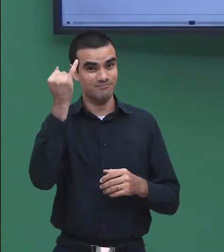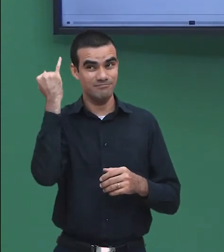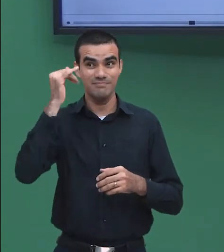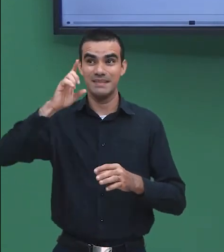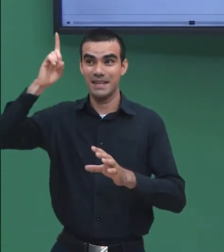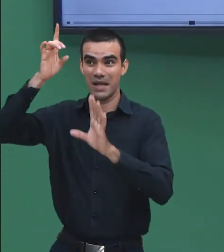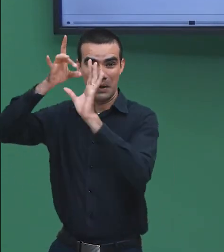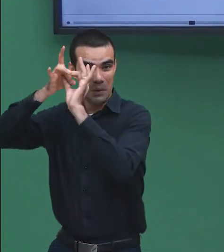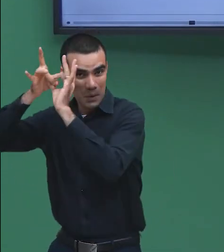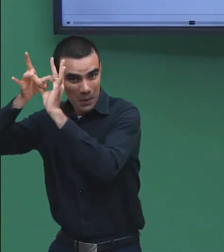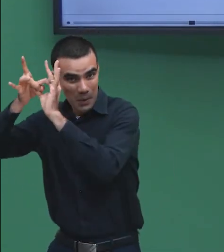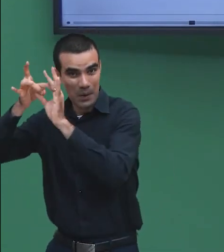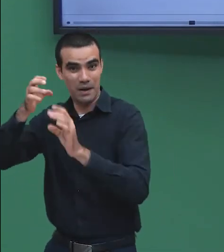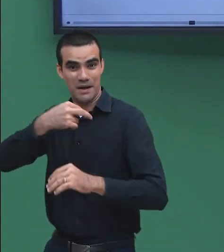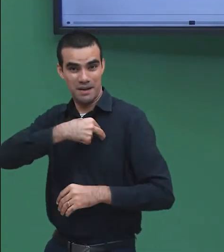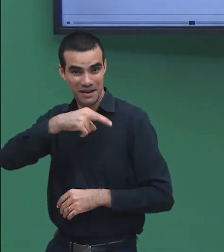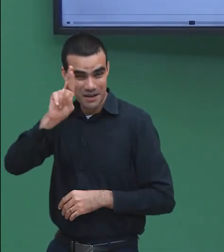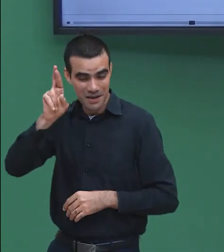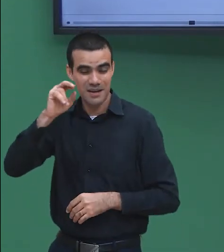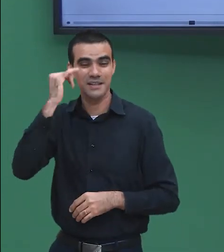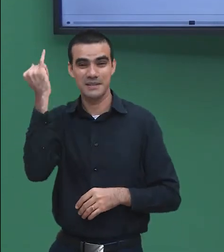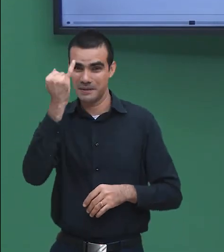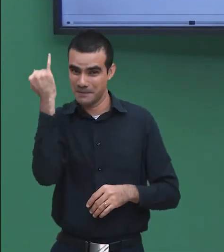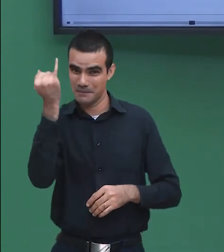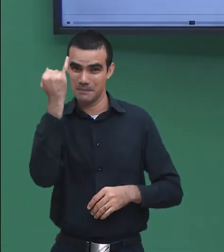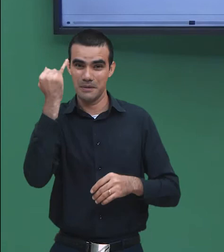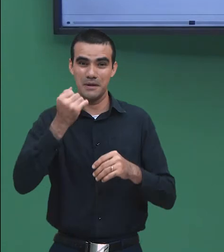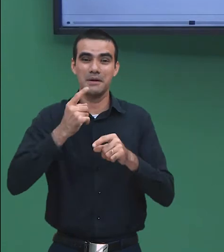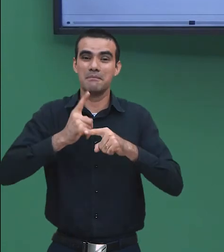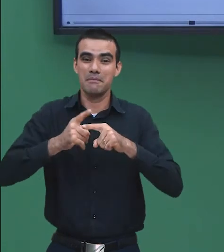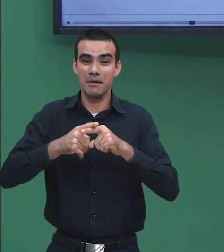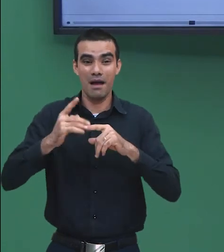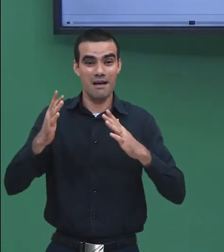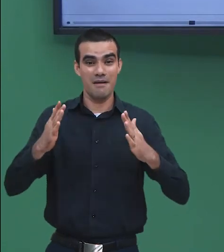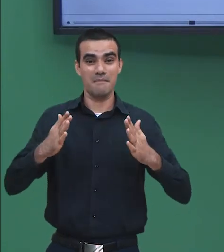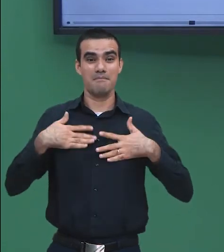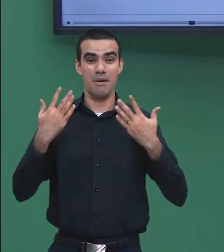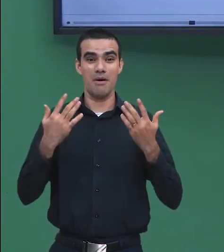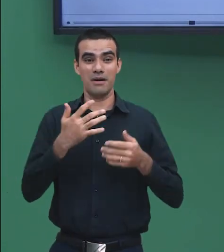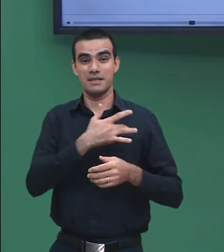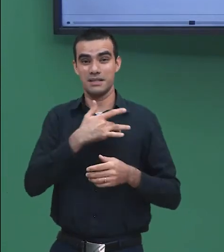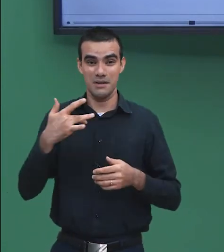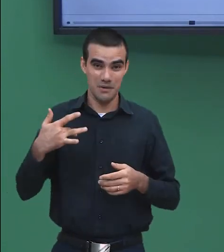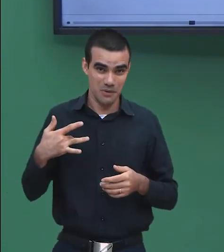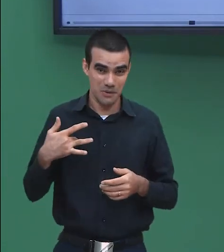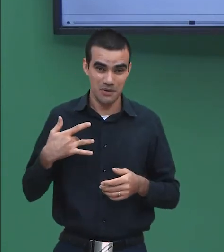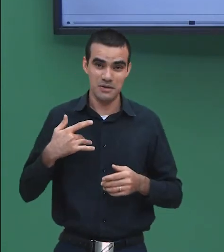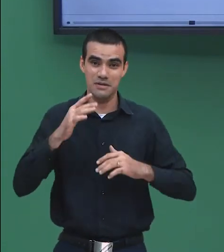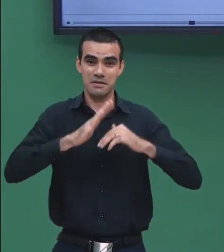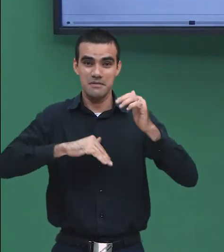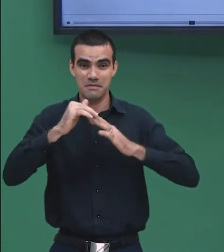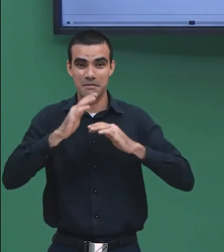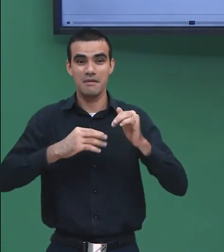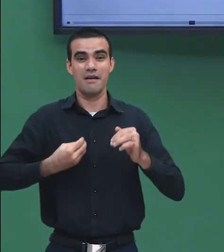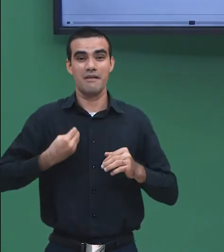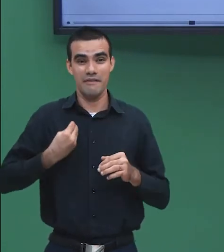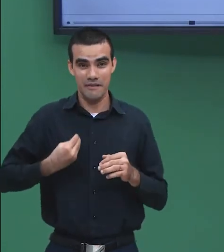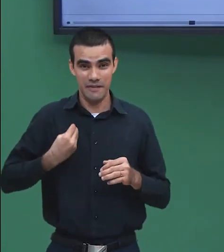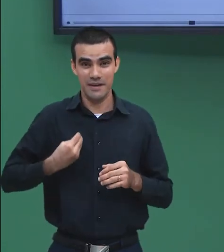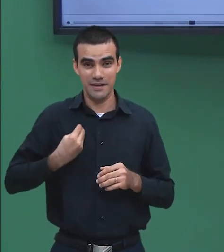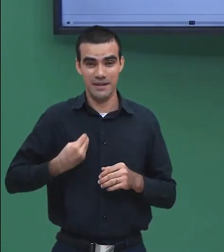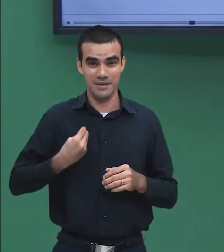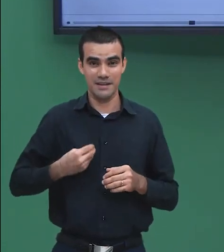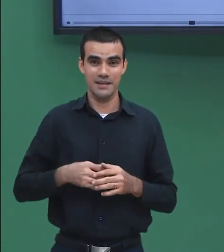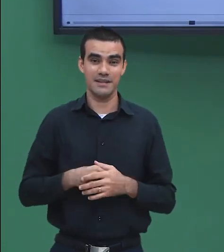é importante a espiritualidade na vida das pessoas? Quanto tem um impacto na saúde das pessoas, na qualidade de vida